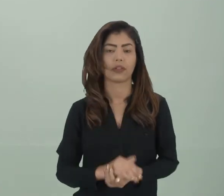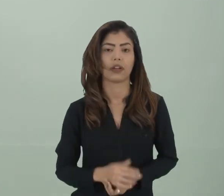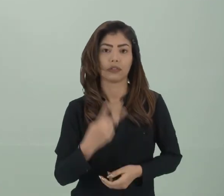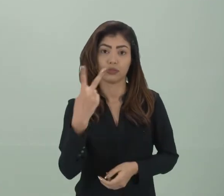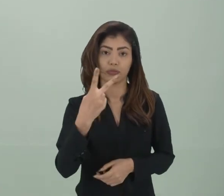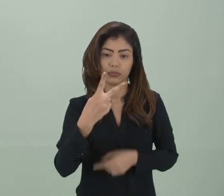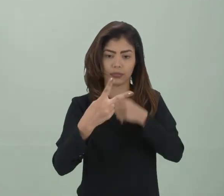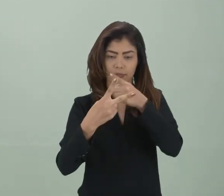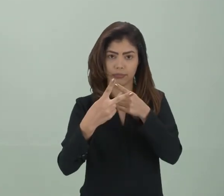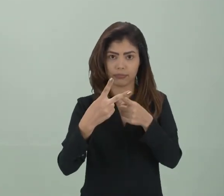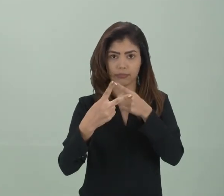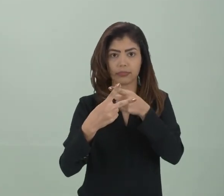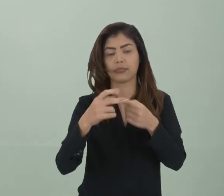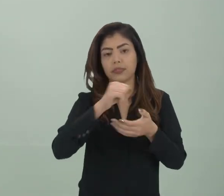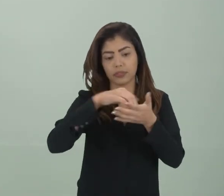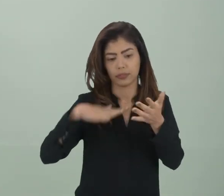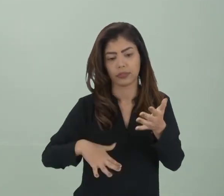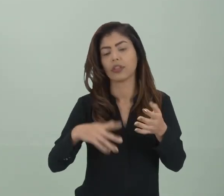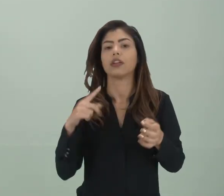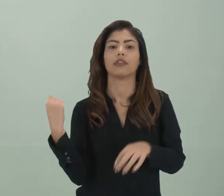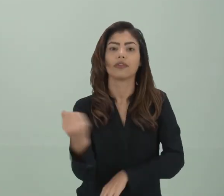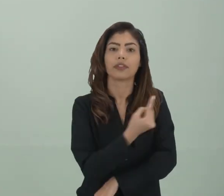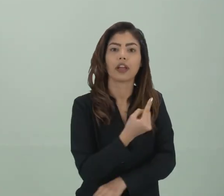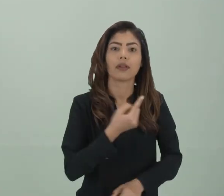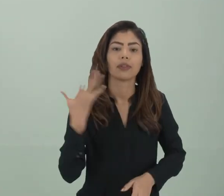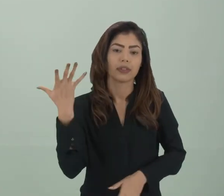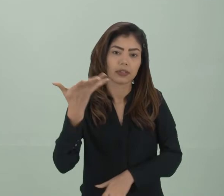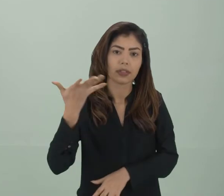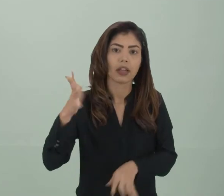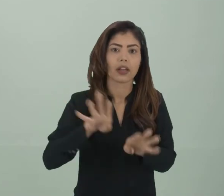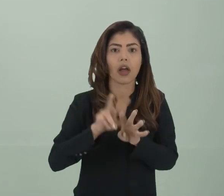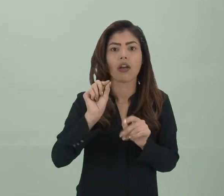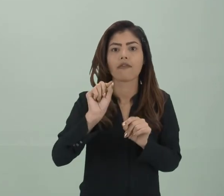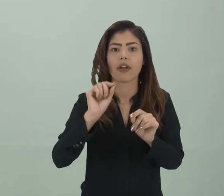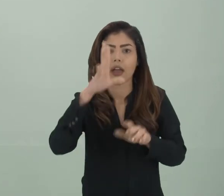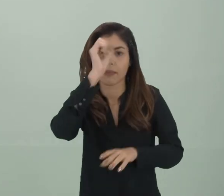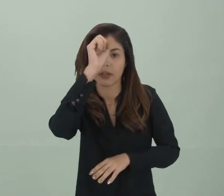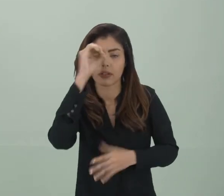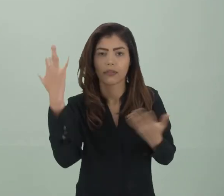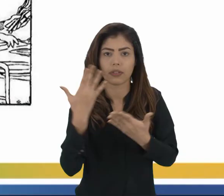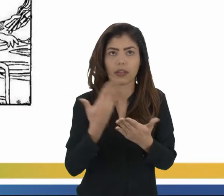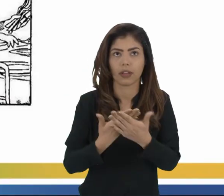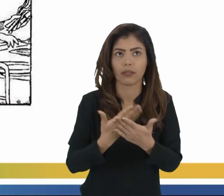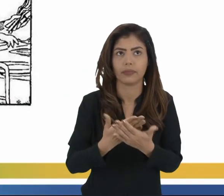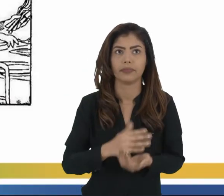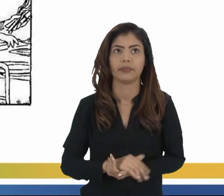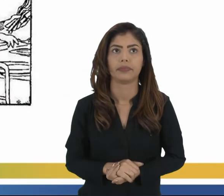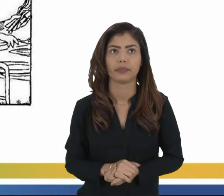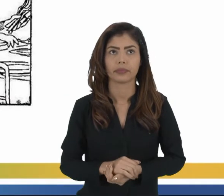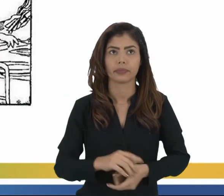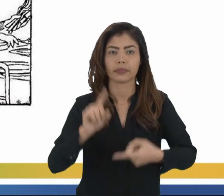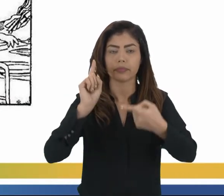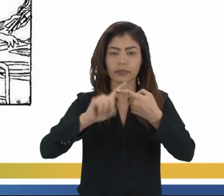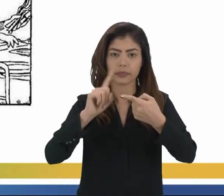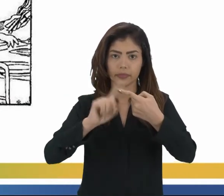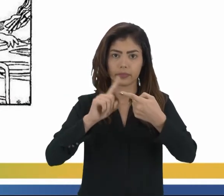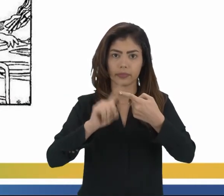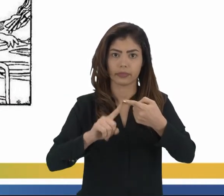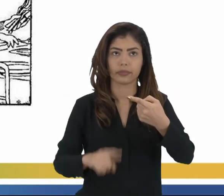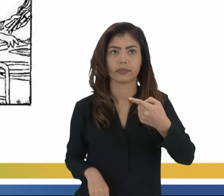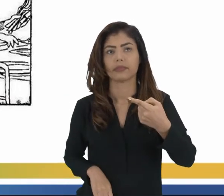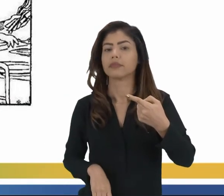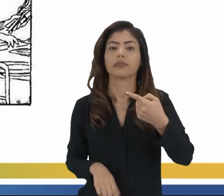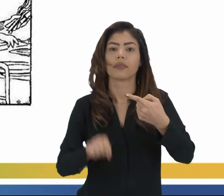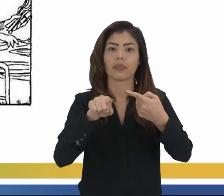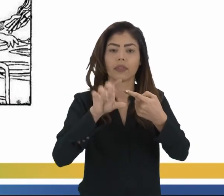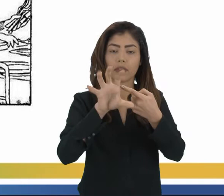2 atividades onde vamos estabelecer o que foi aprendido agora nessa aula. Primeira atividade. Eu